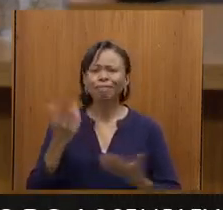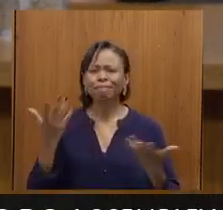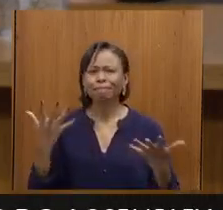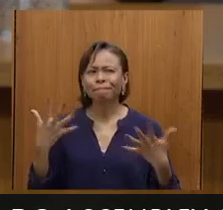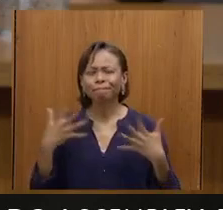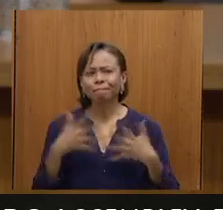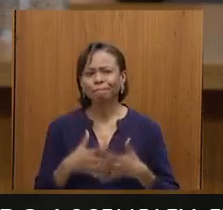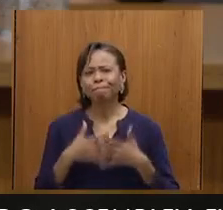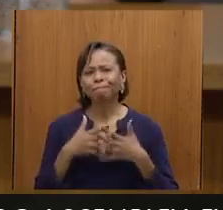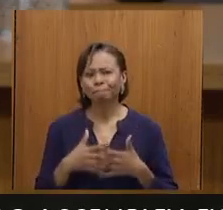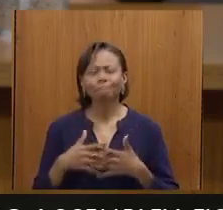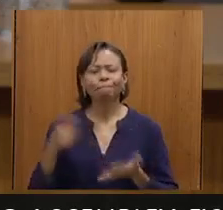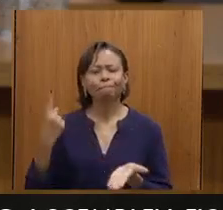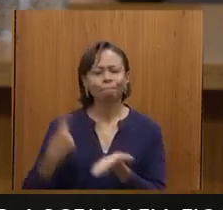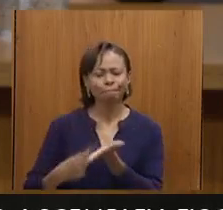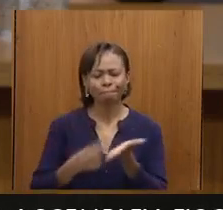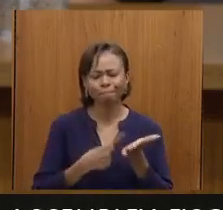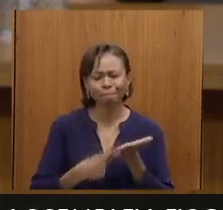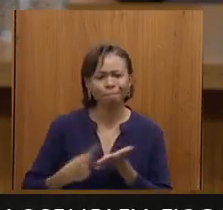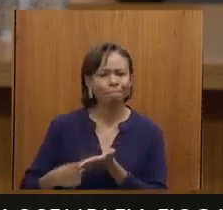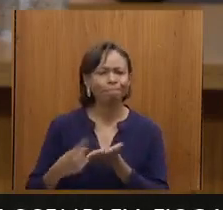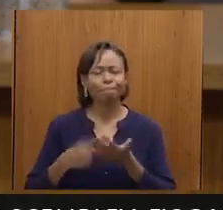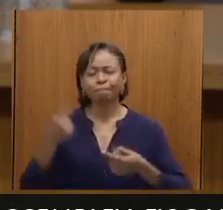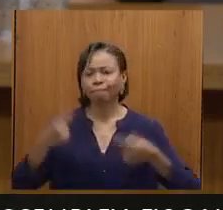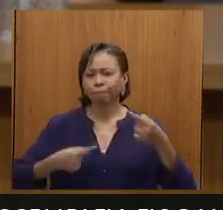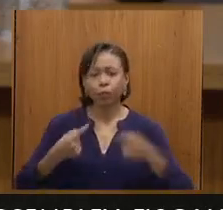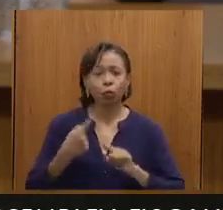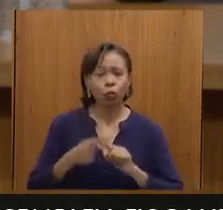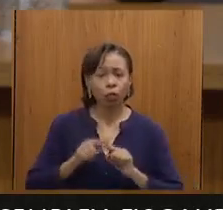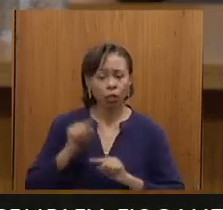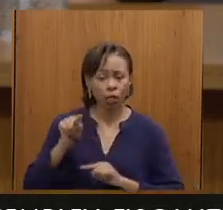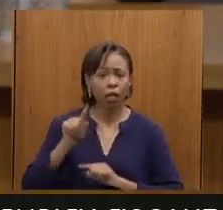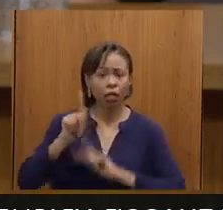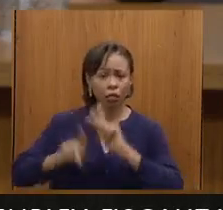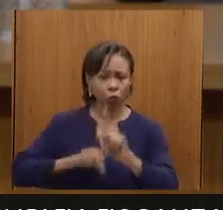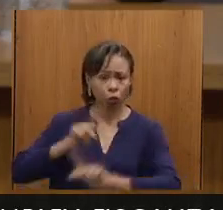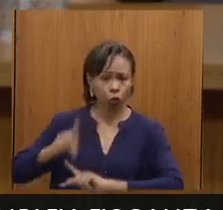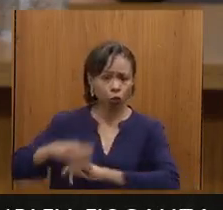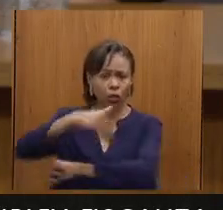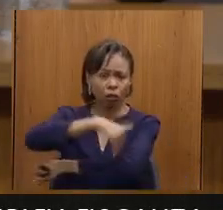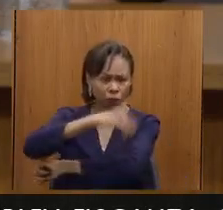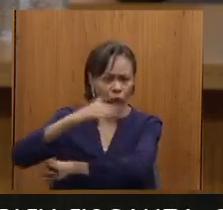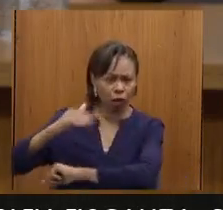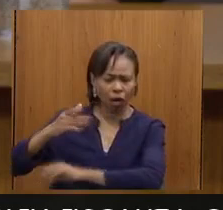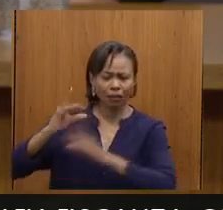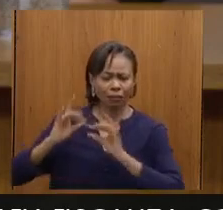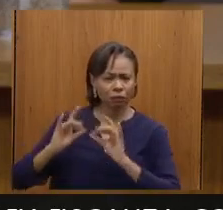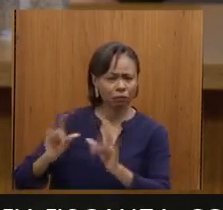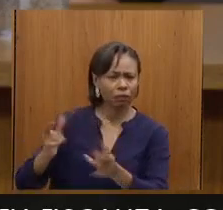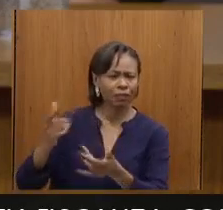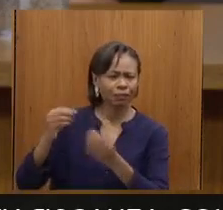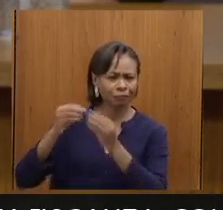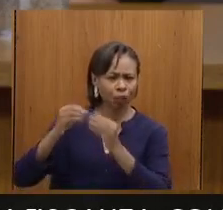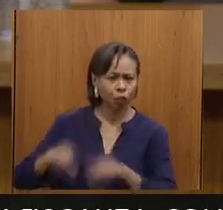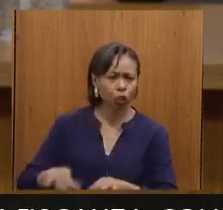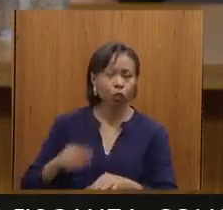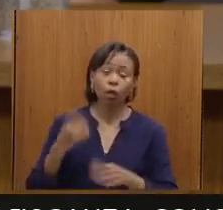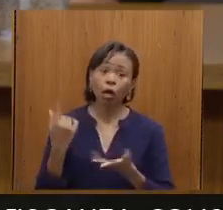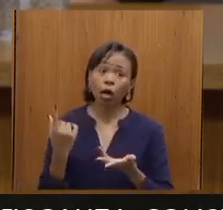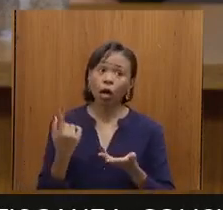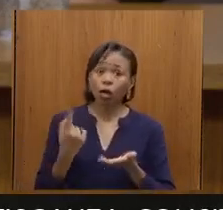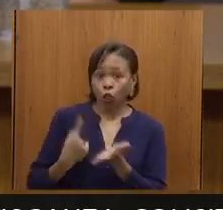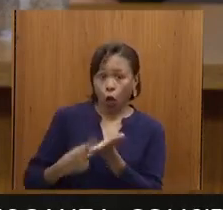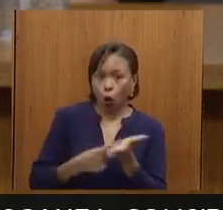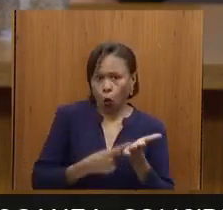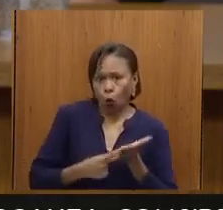acordo como esse. As nossas discussões com os atingidos durante a elaboração do acordo partiram em torno do